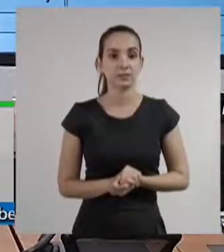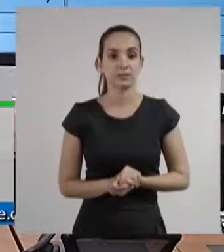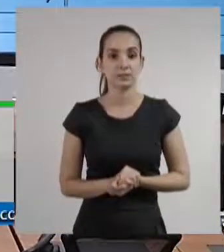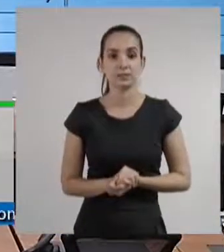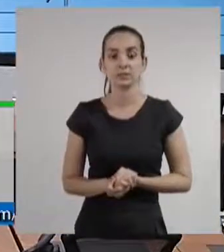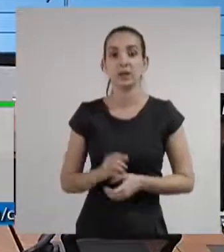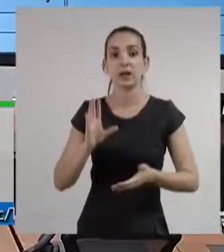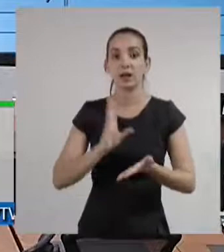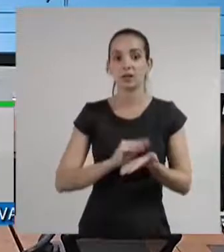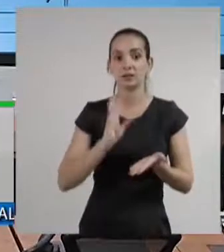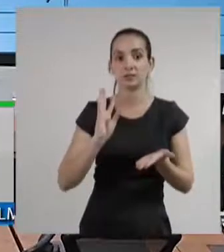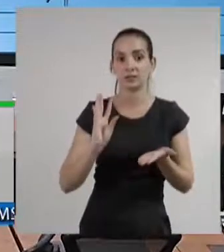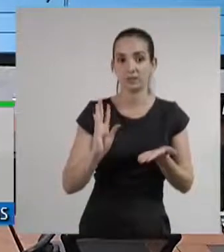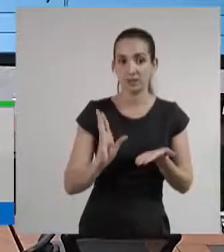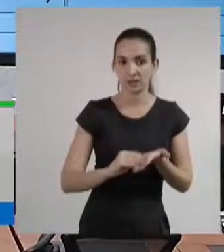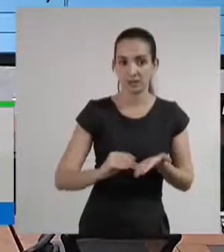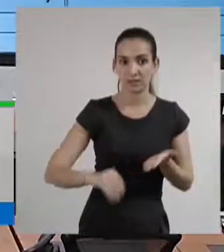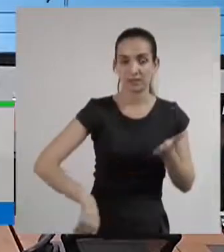Ata da